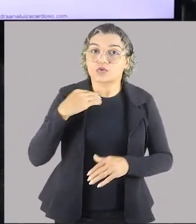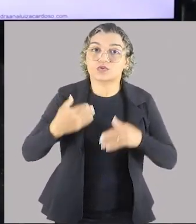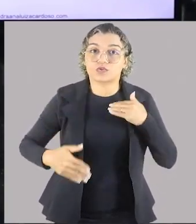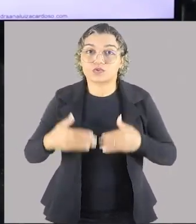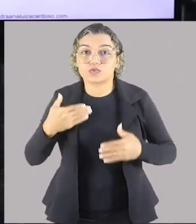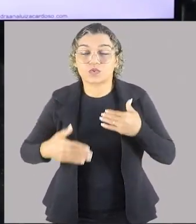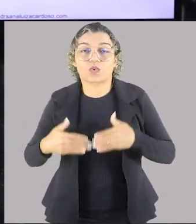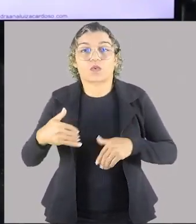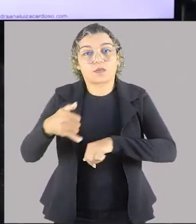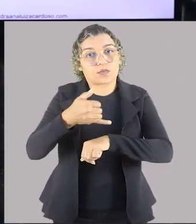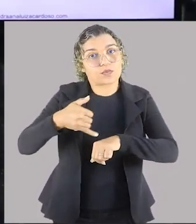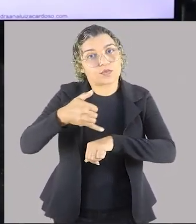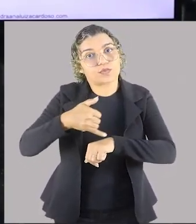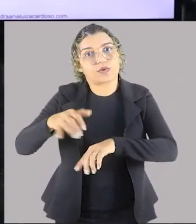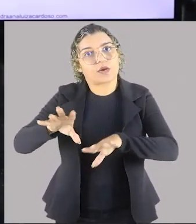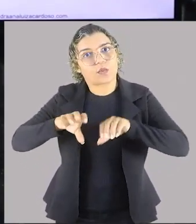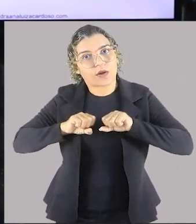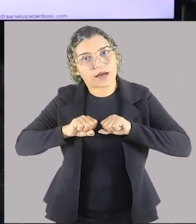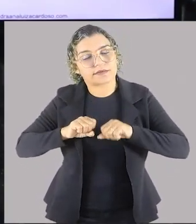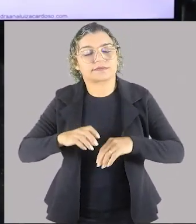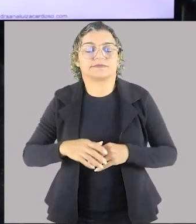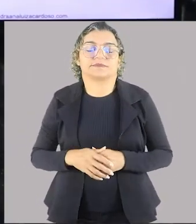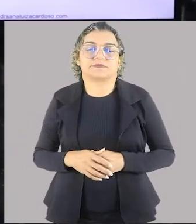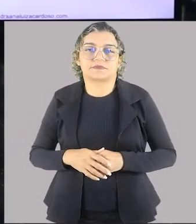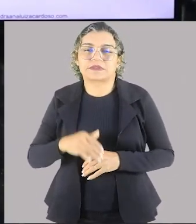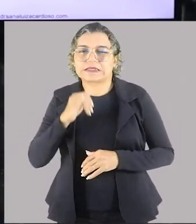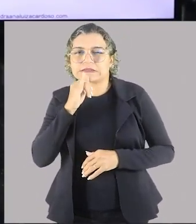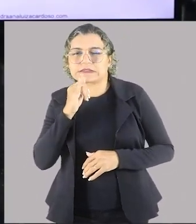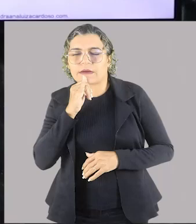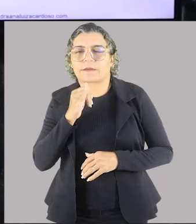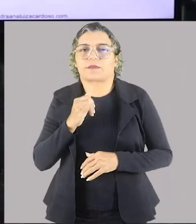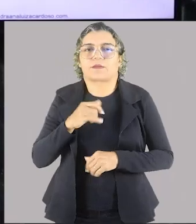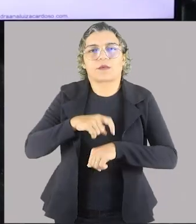organismo guarda a gordura. Quando a gente come